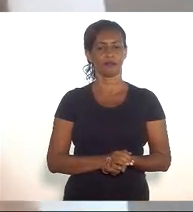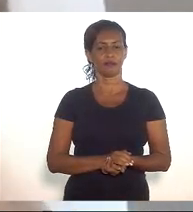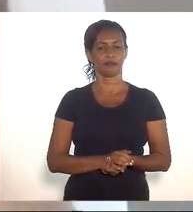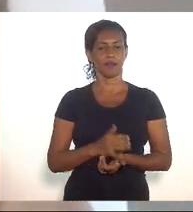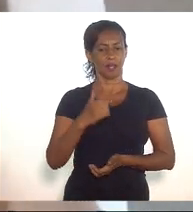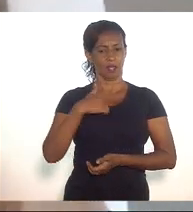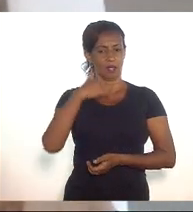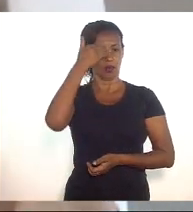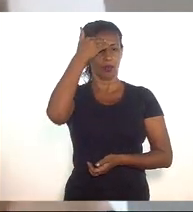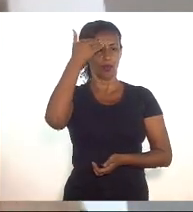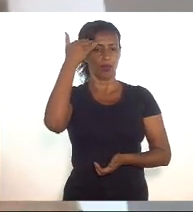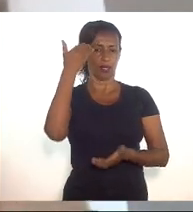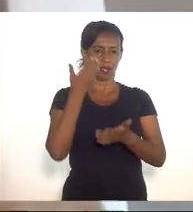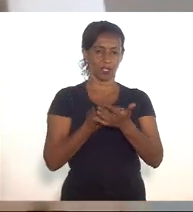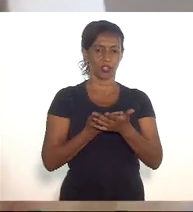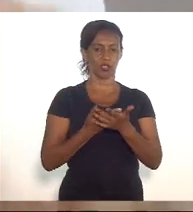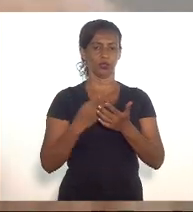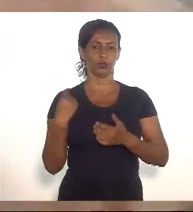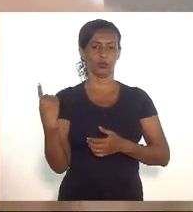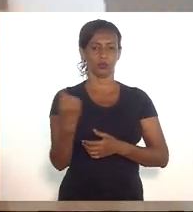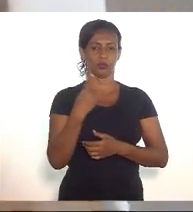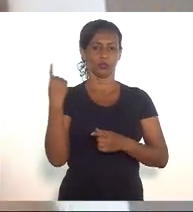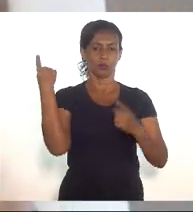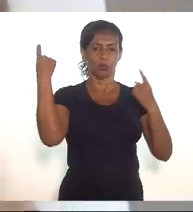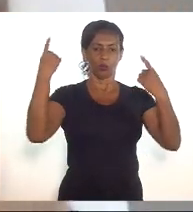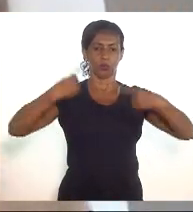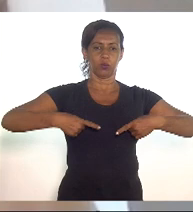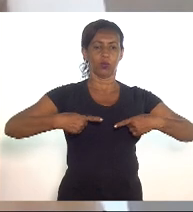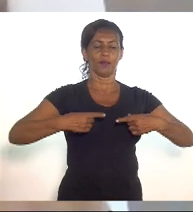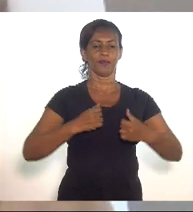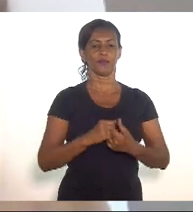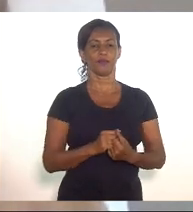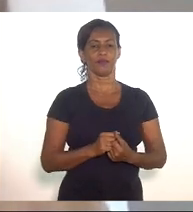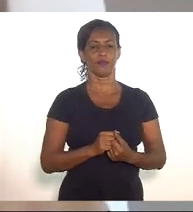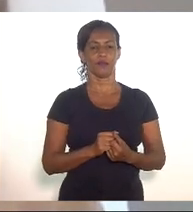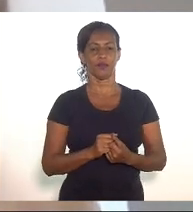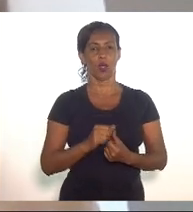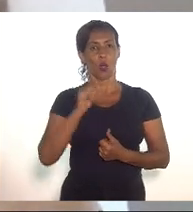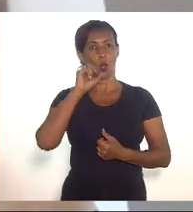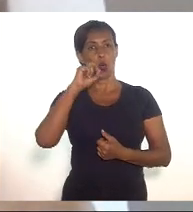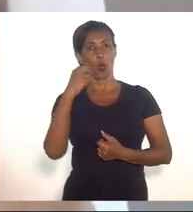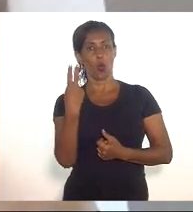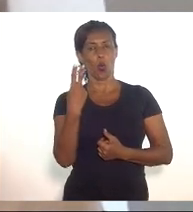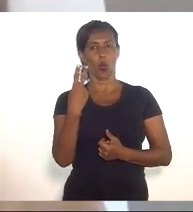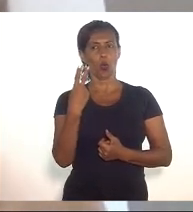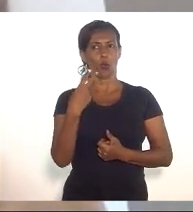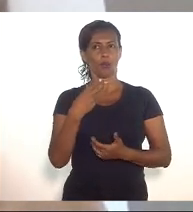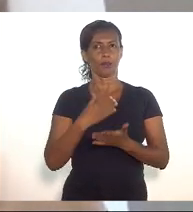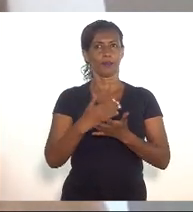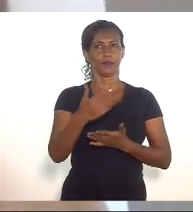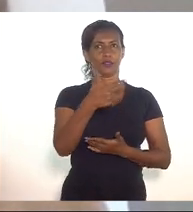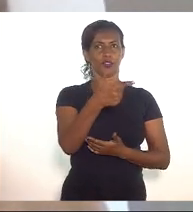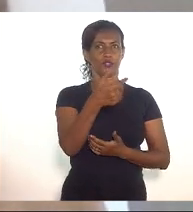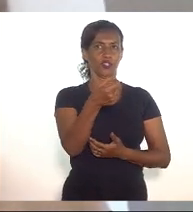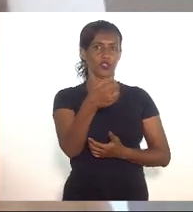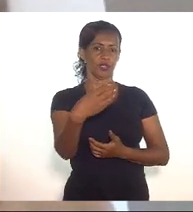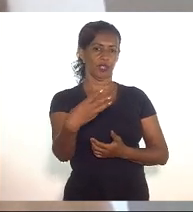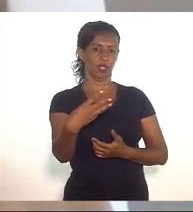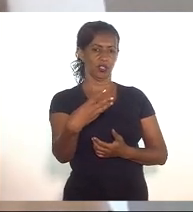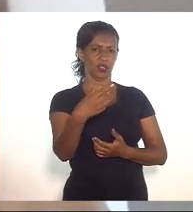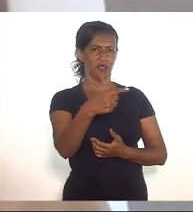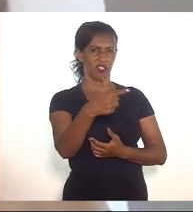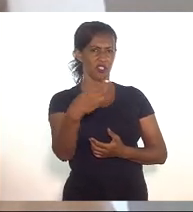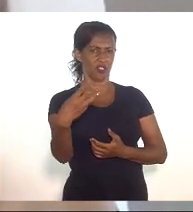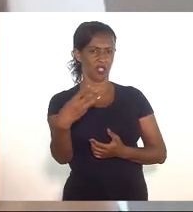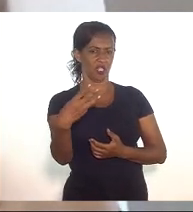Eu acredito que o nosso maior desafio a partir de 23 é a